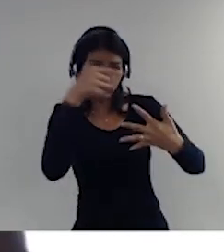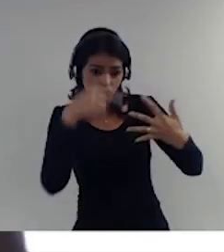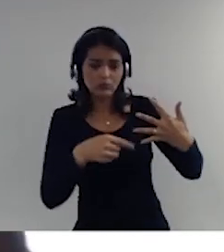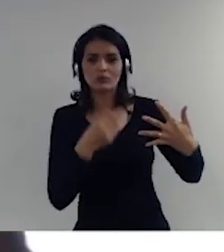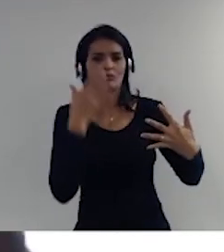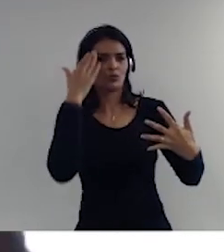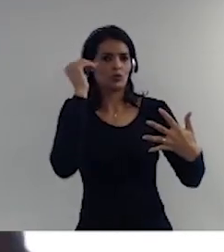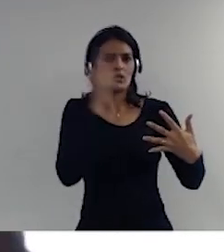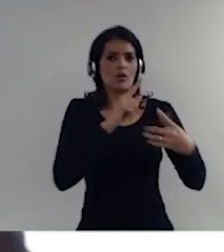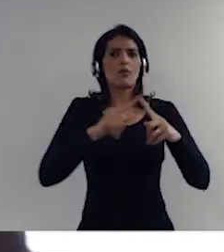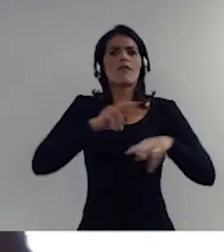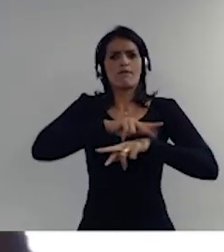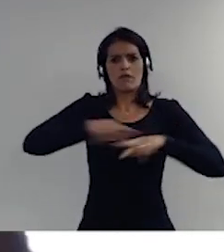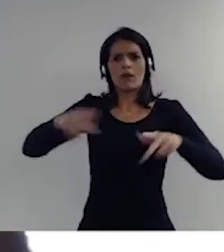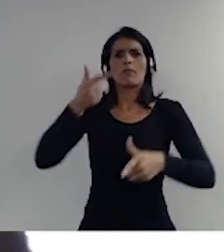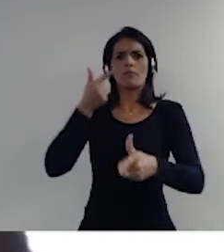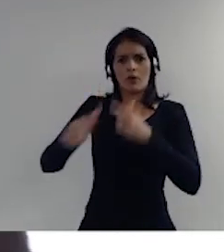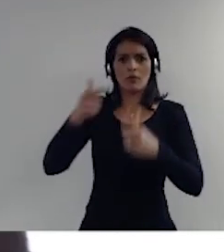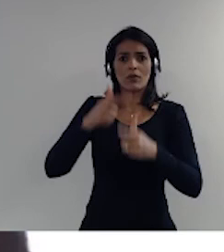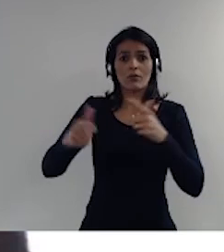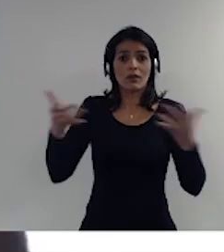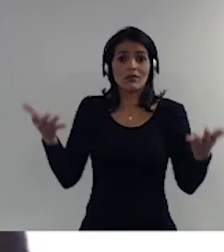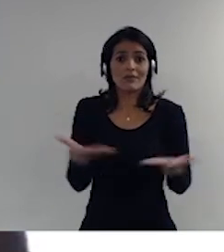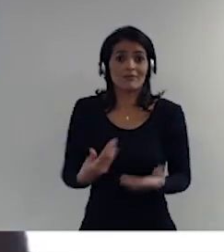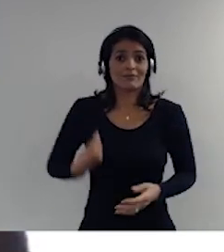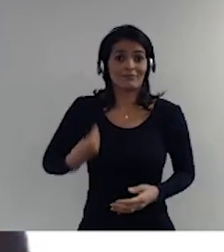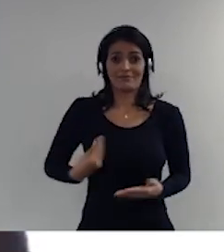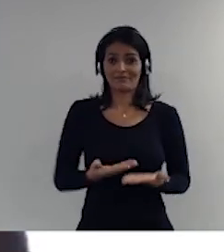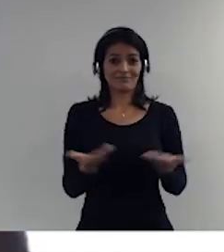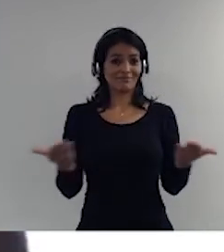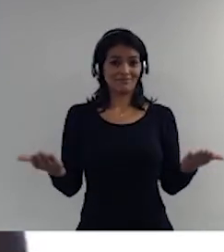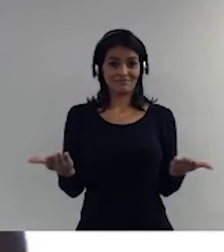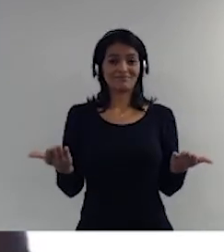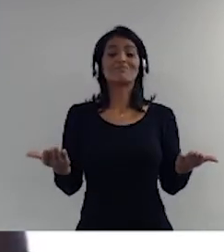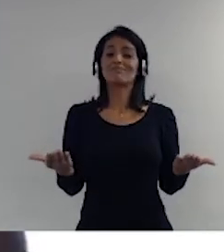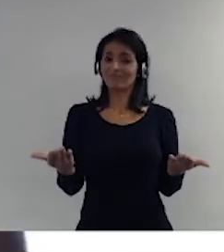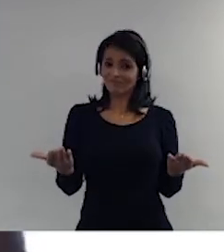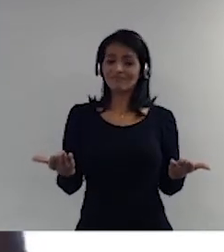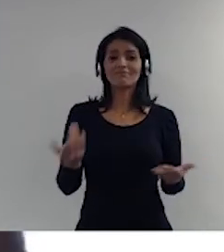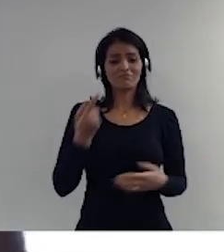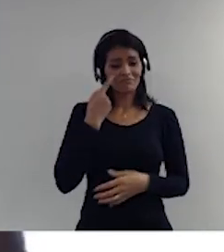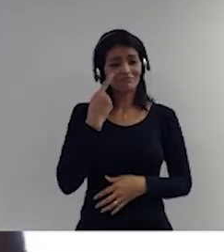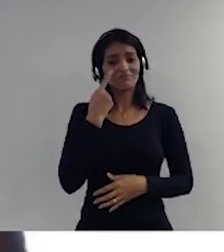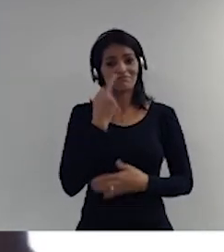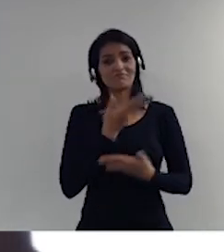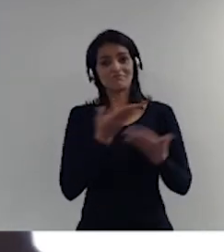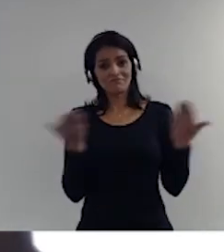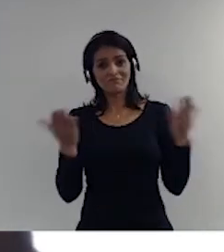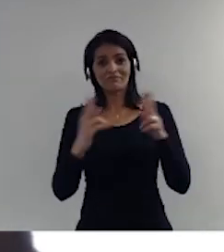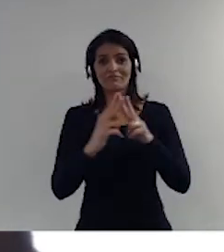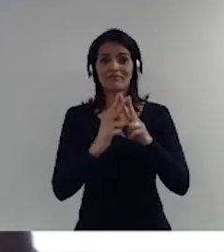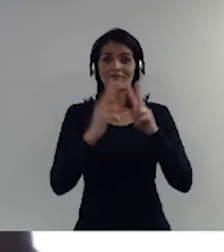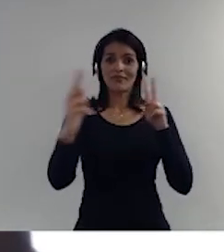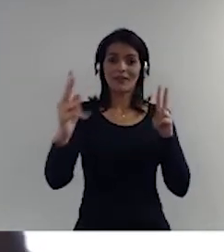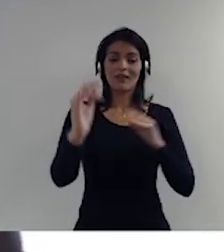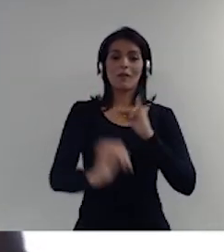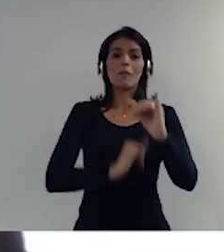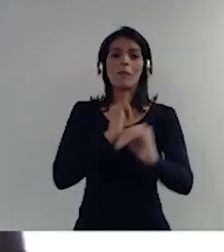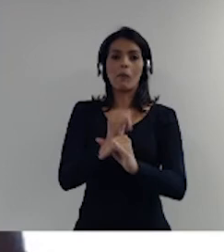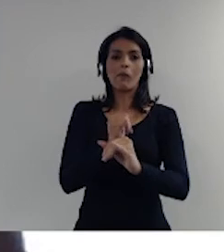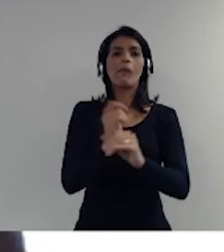problemas, e estamos todos aqui agora. Fomos forçados e vimos que o meio digital nos